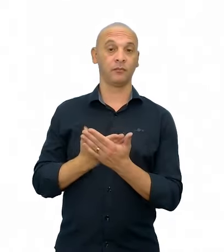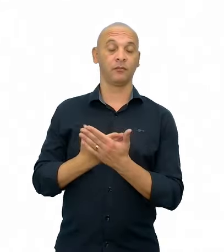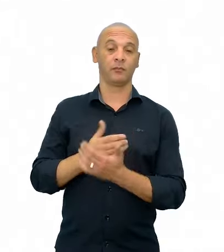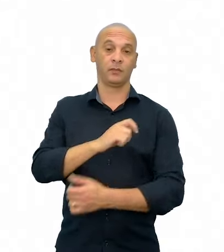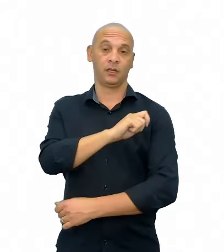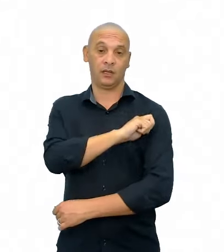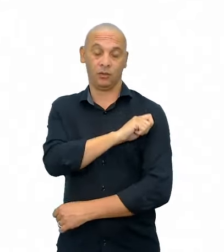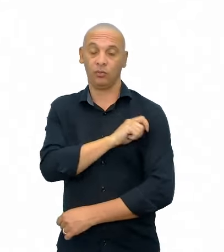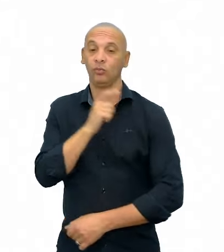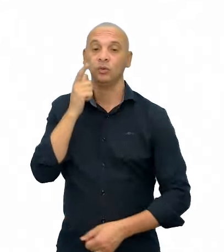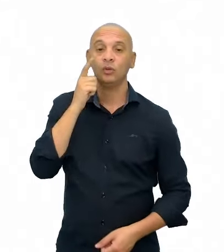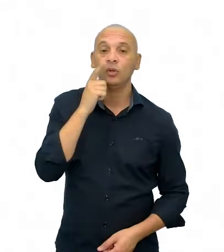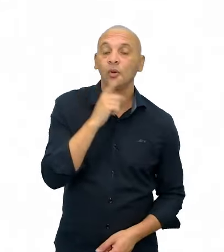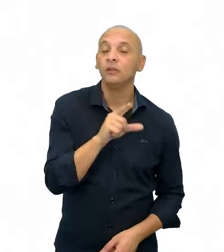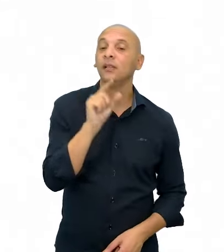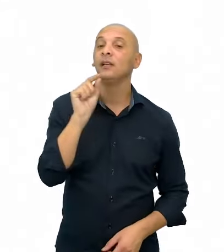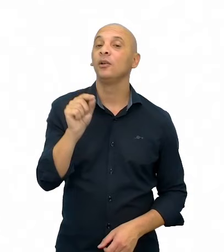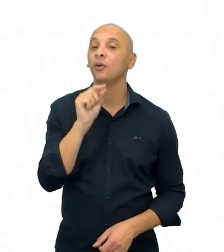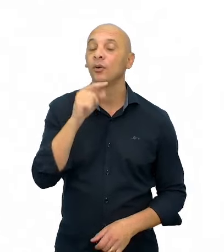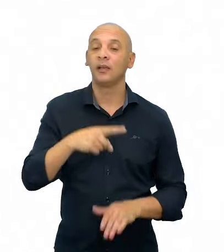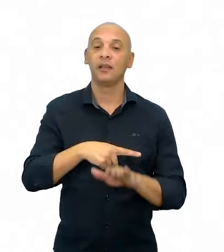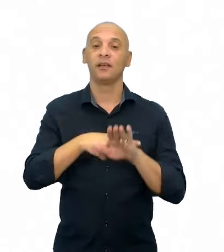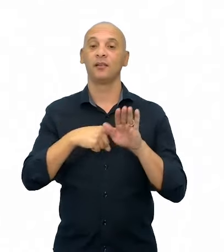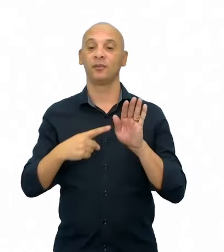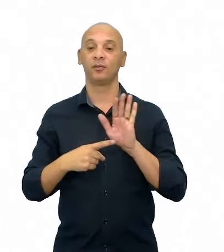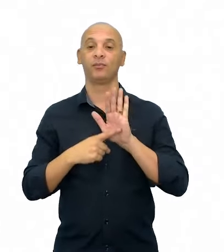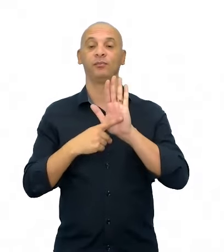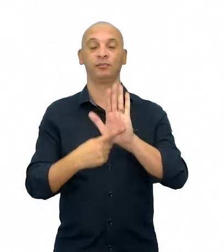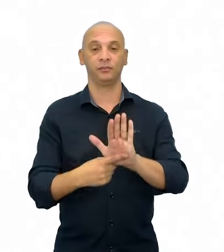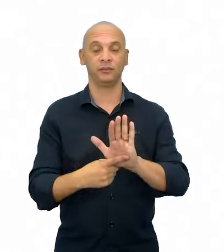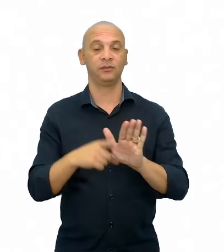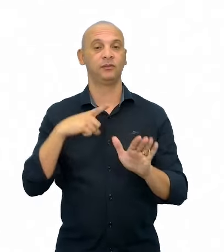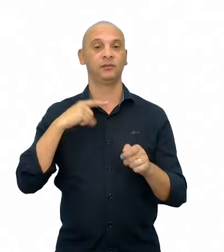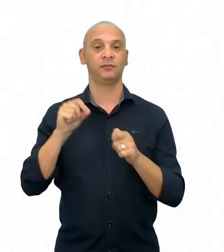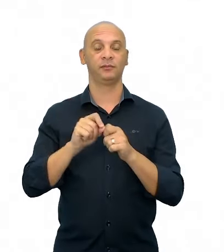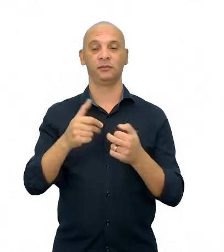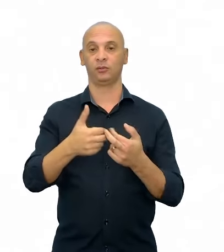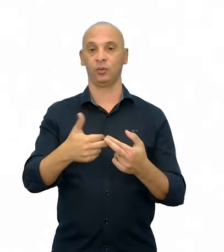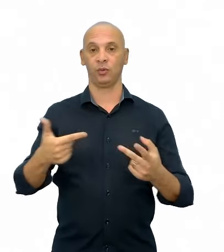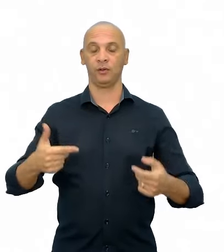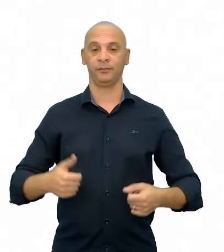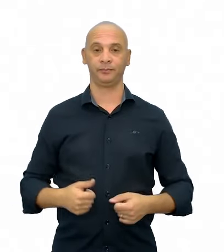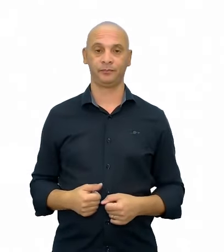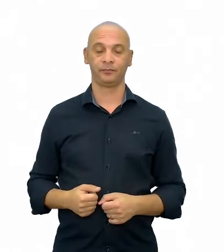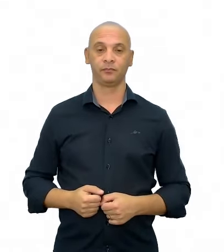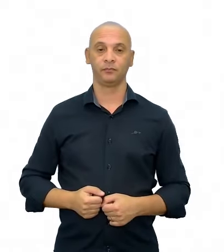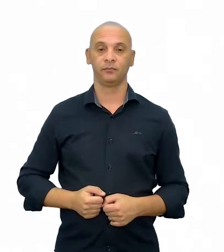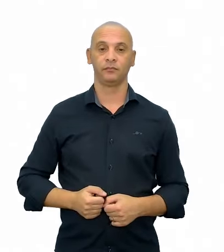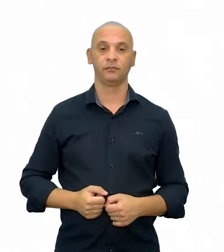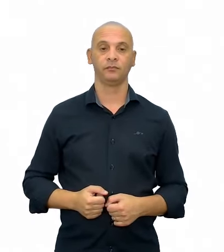ele passa a ser, nesse momento, o protagonismo do processo, tá?